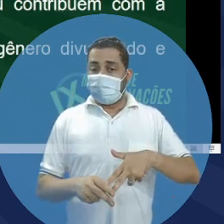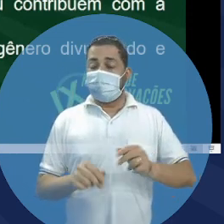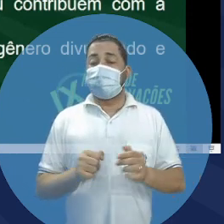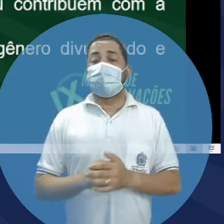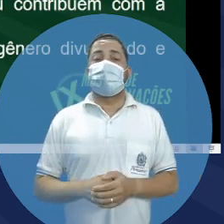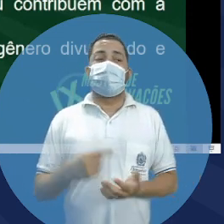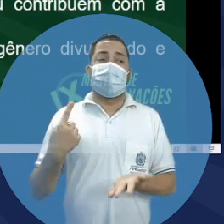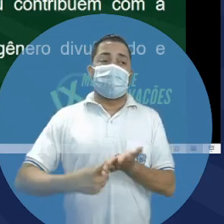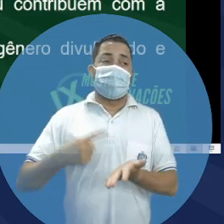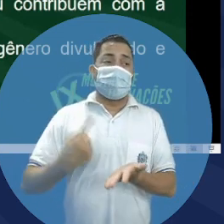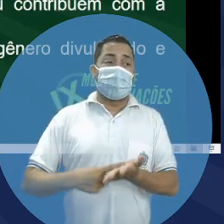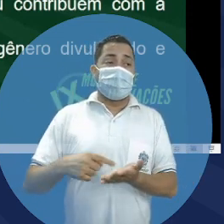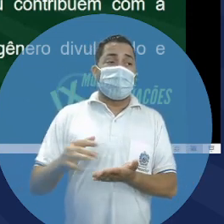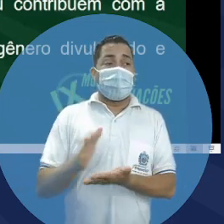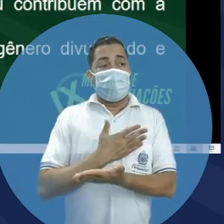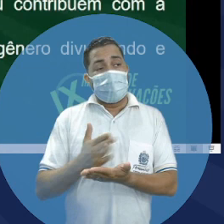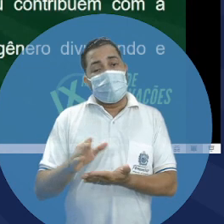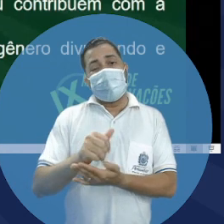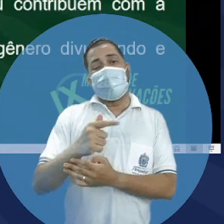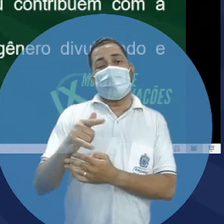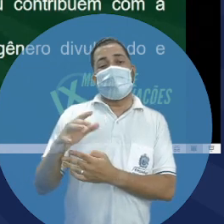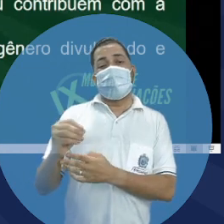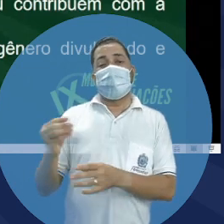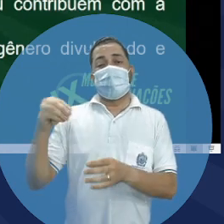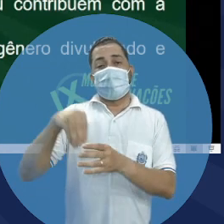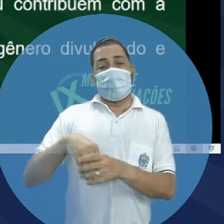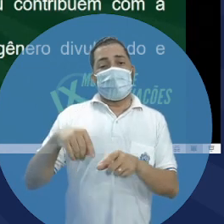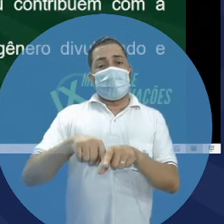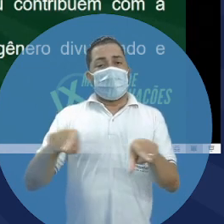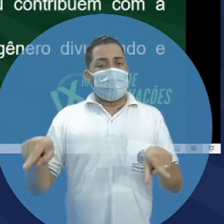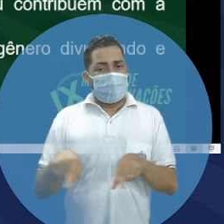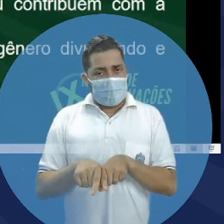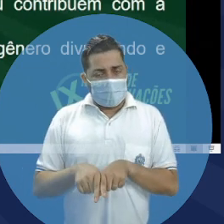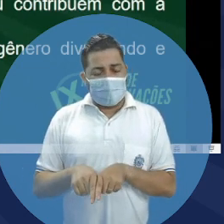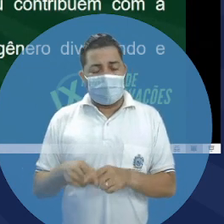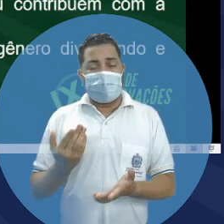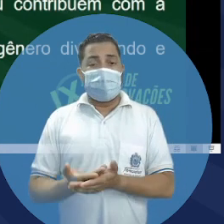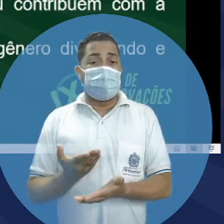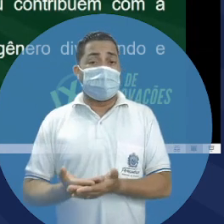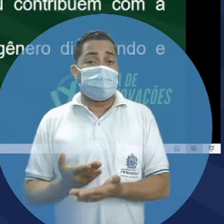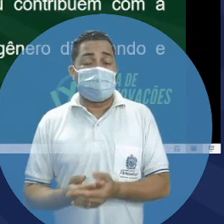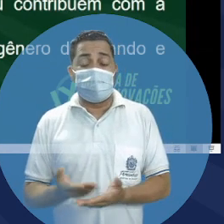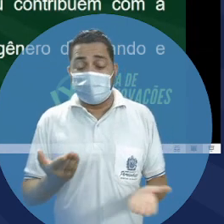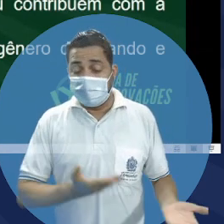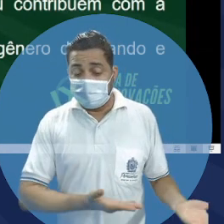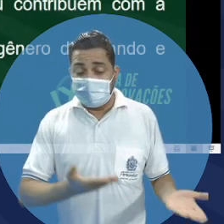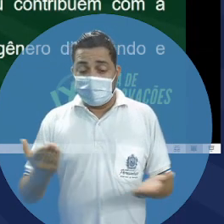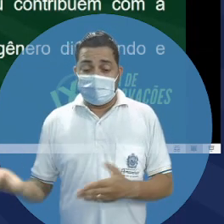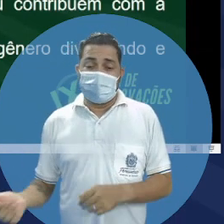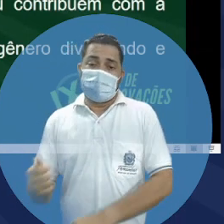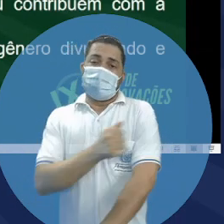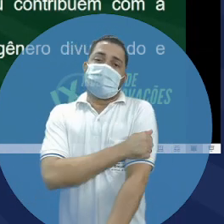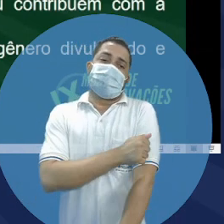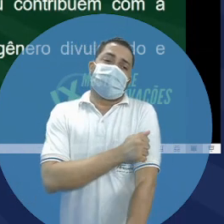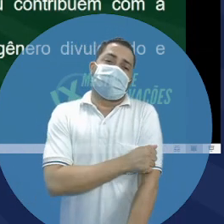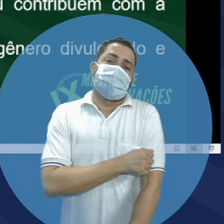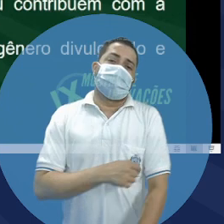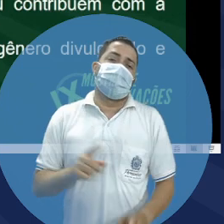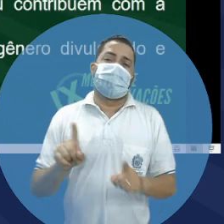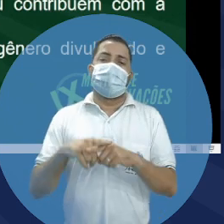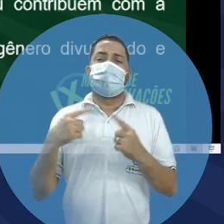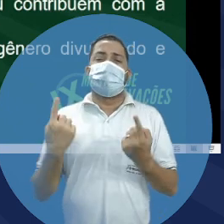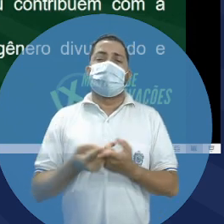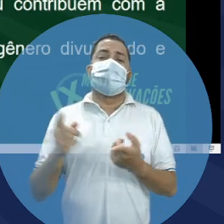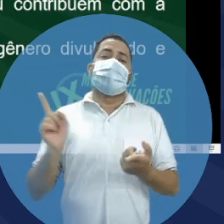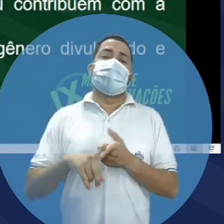serem disseminadas dentro da sala de aula. Convidamos os estudantes para reuniões, e também